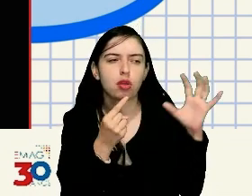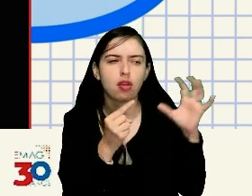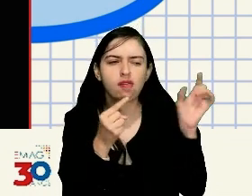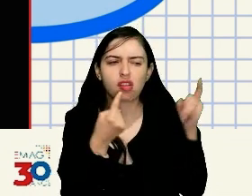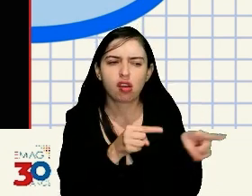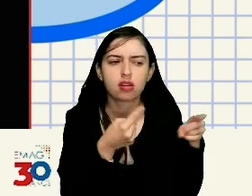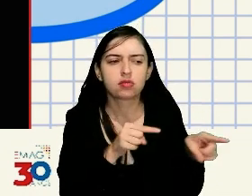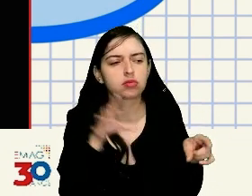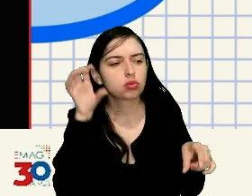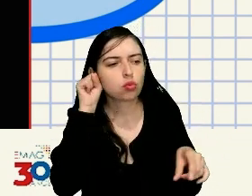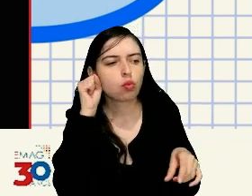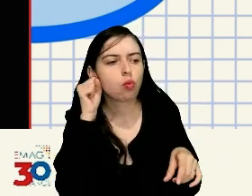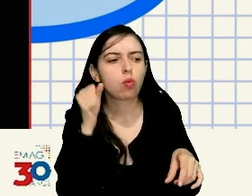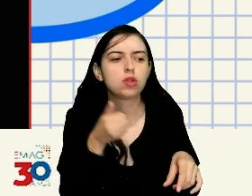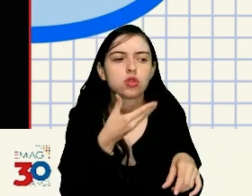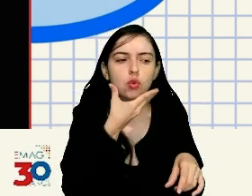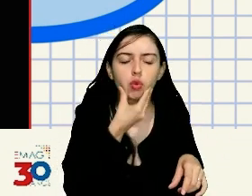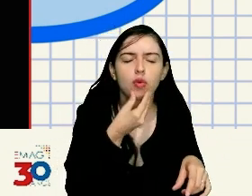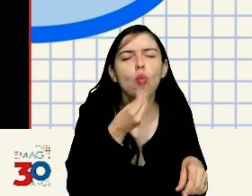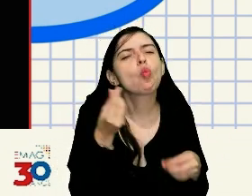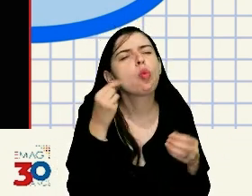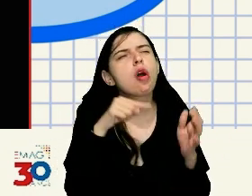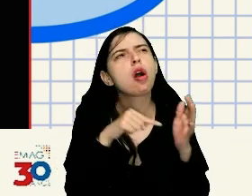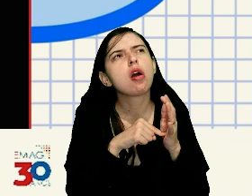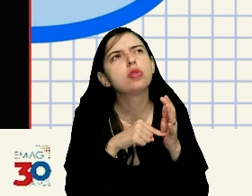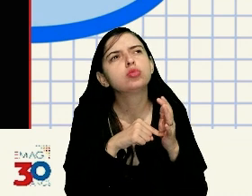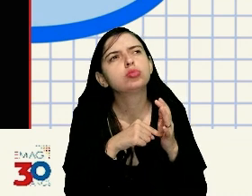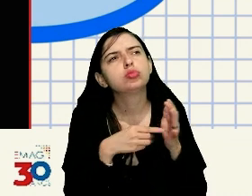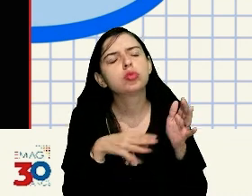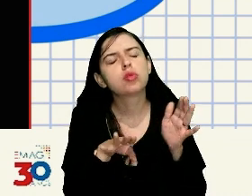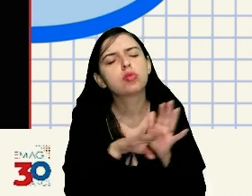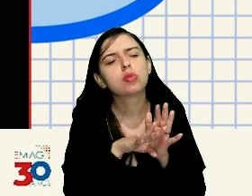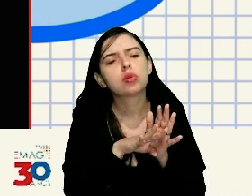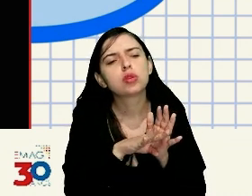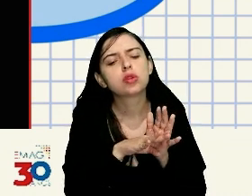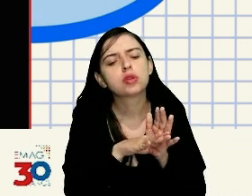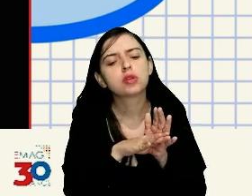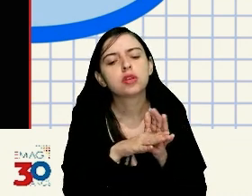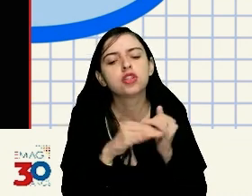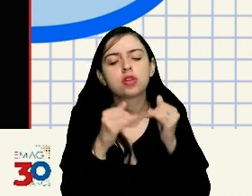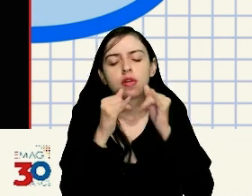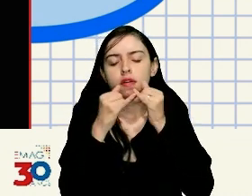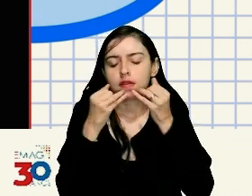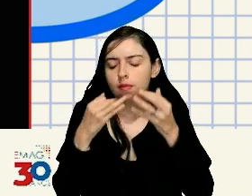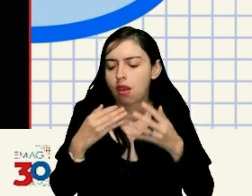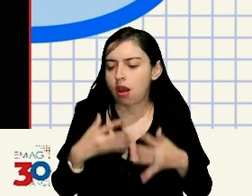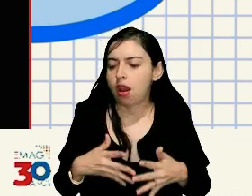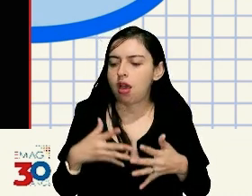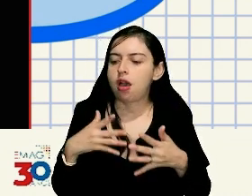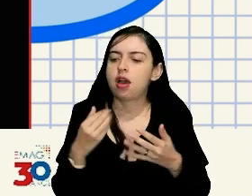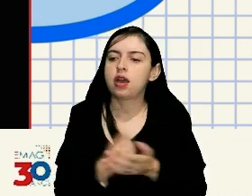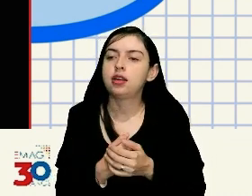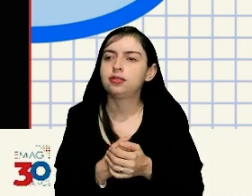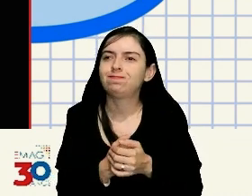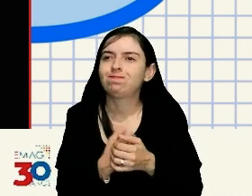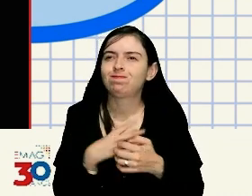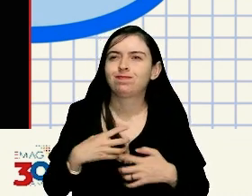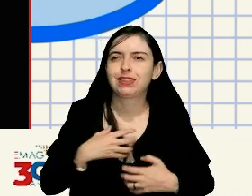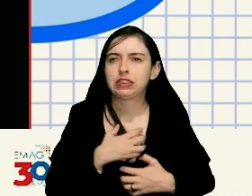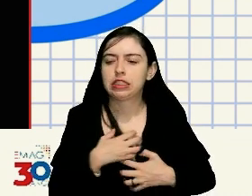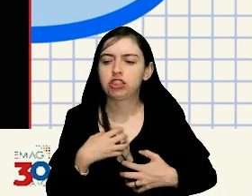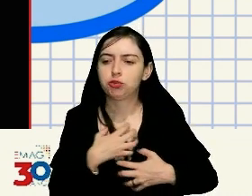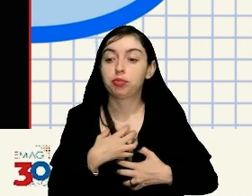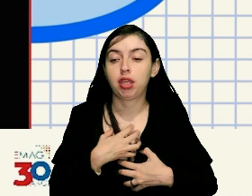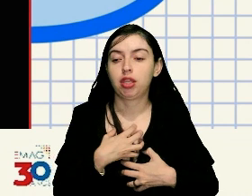quando foi a última vez que você desabafou sobre alguma coisa que te pega muito para um amigo seu, para um outro homem? Ou